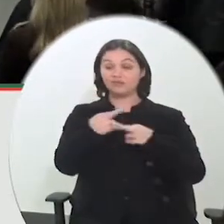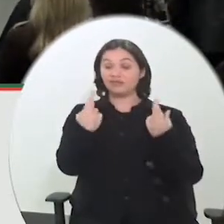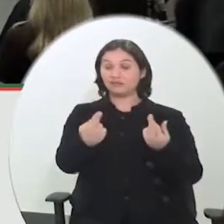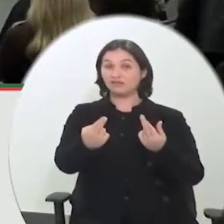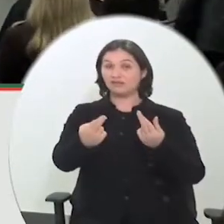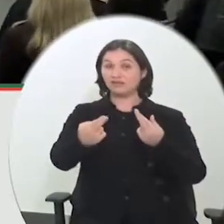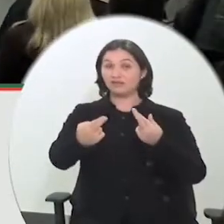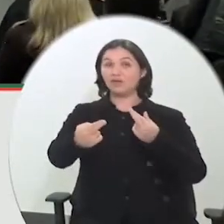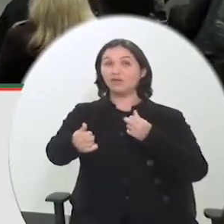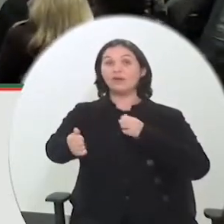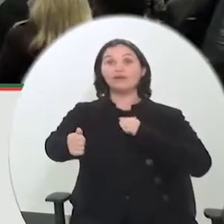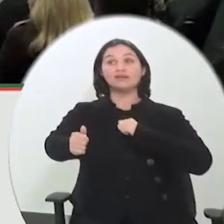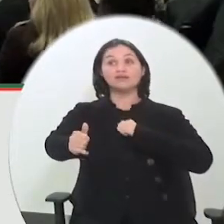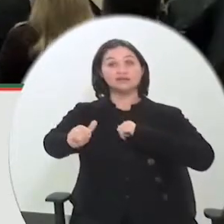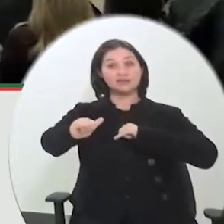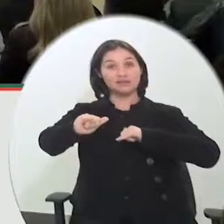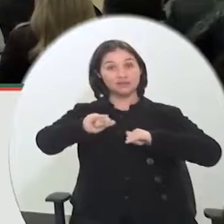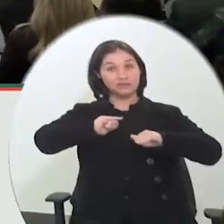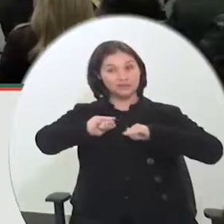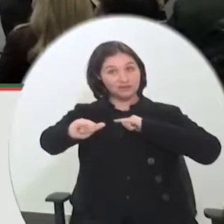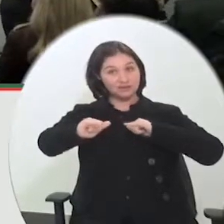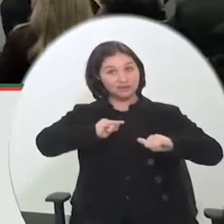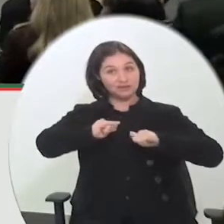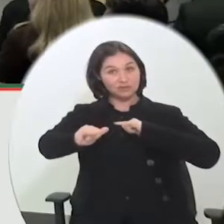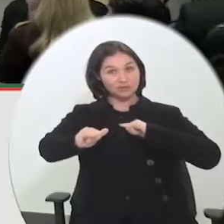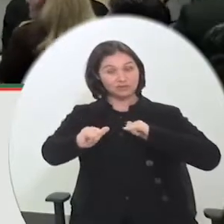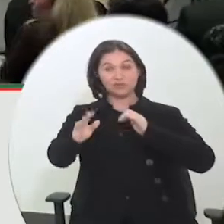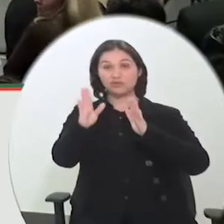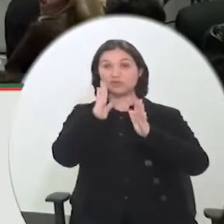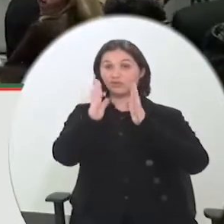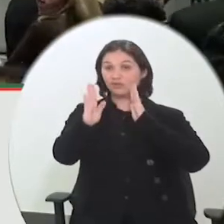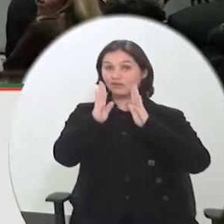no Facebook oficial do Poder Legislativo,